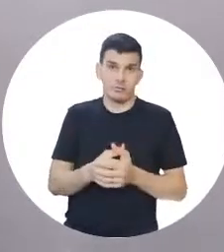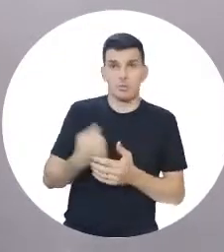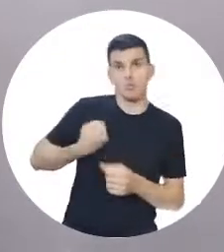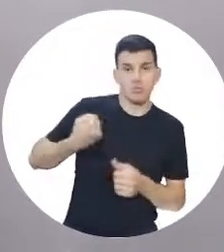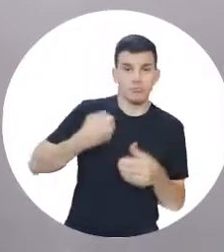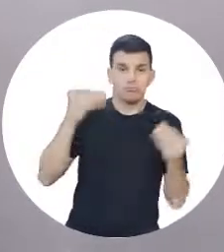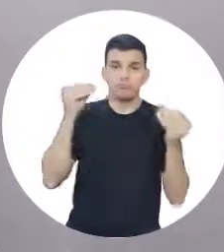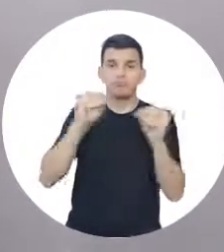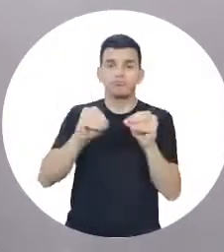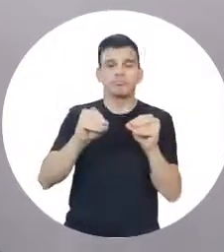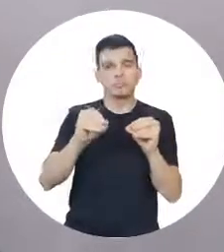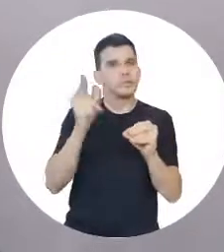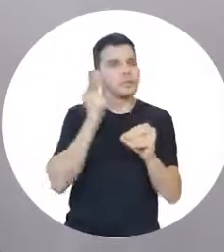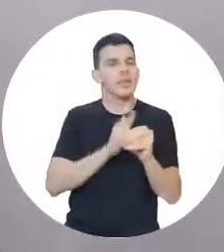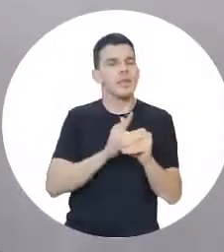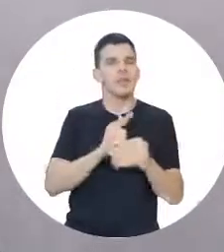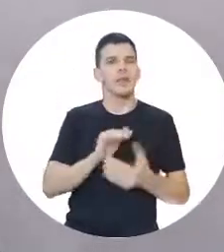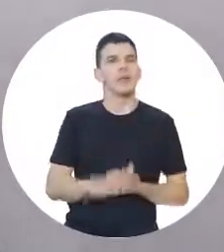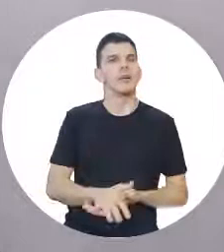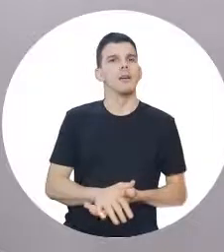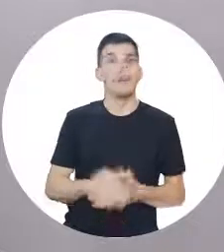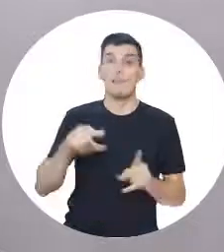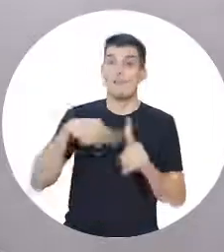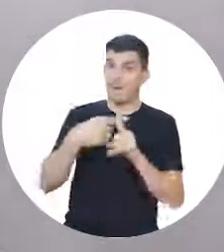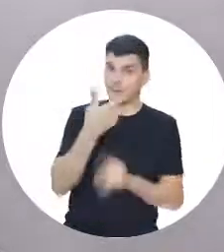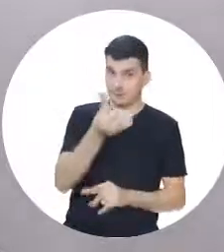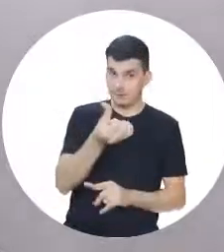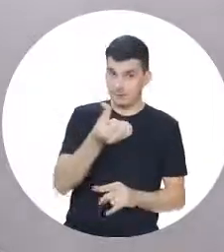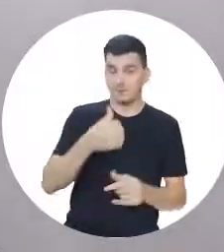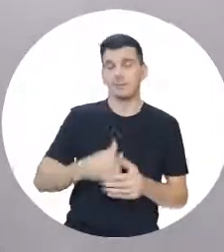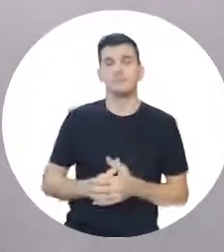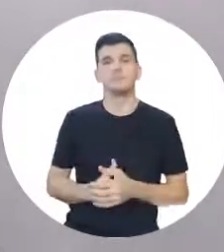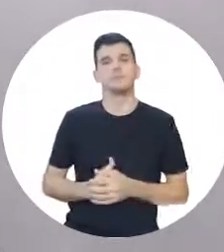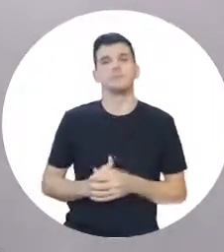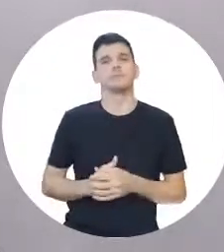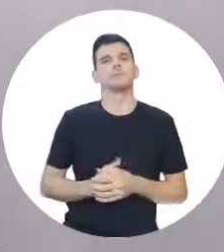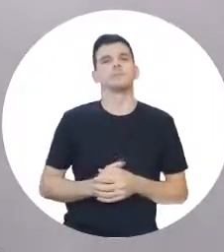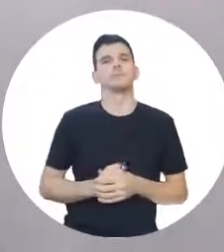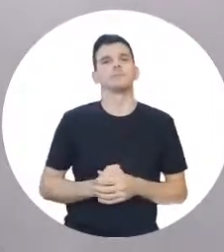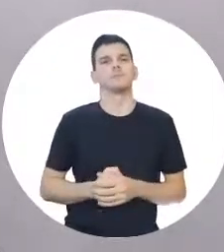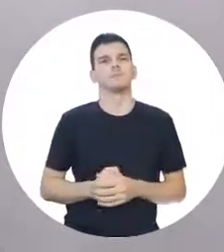qual o número que eu coloco aqui no meio? Mais 6.